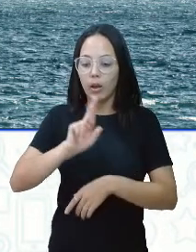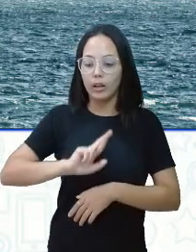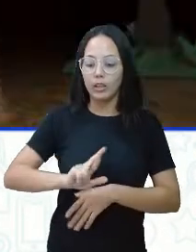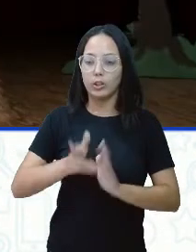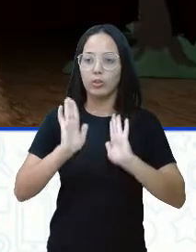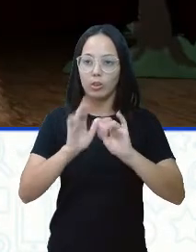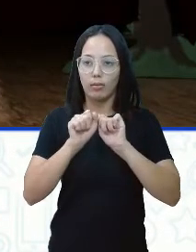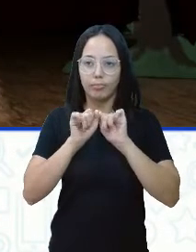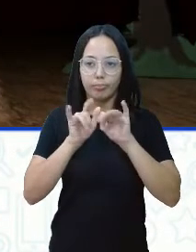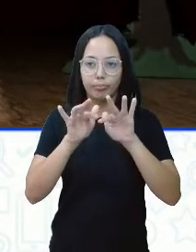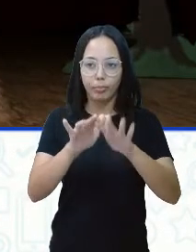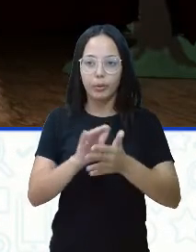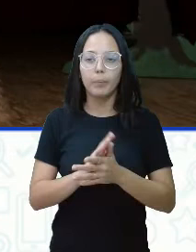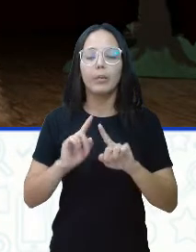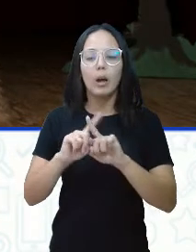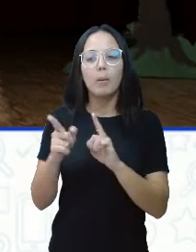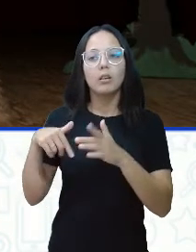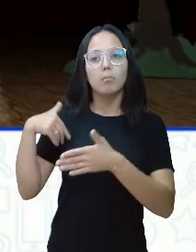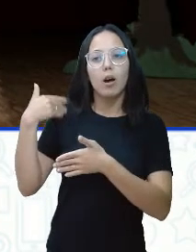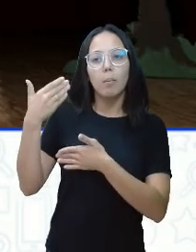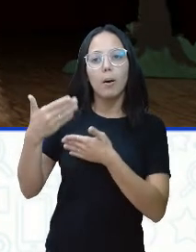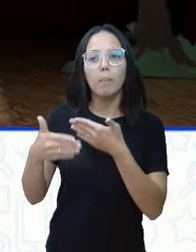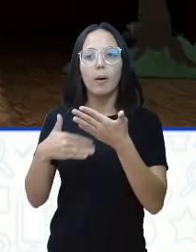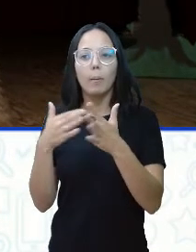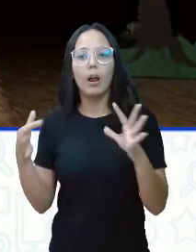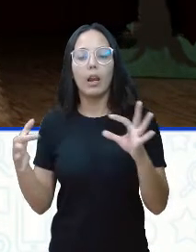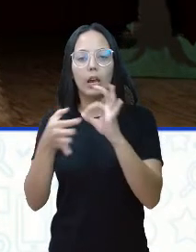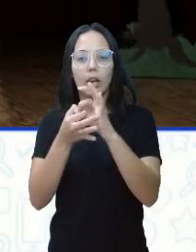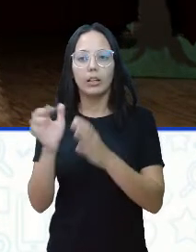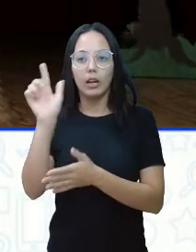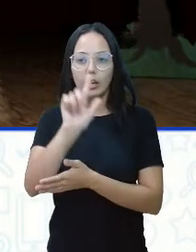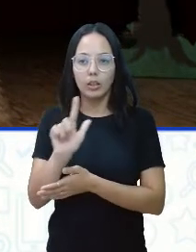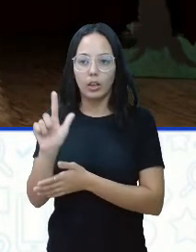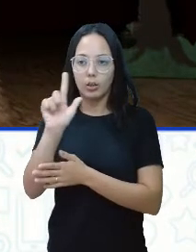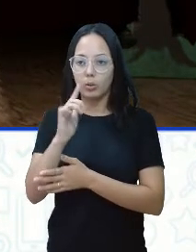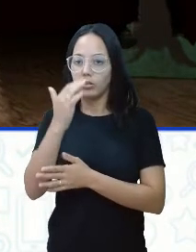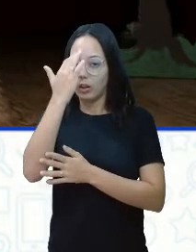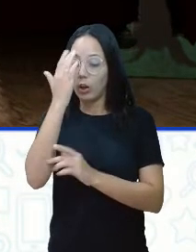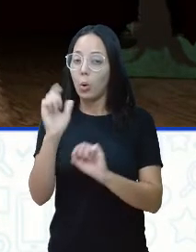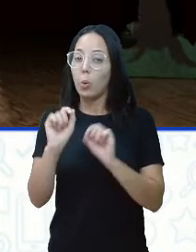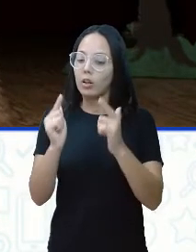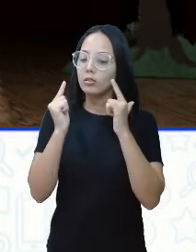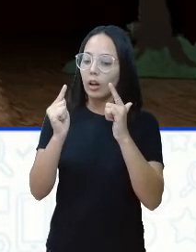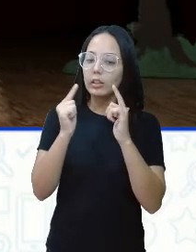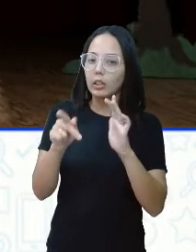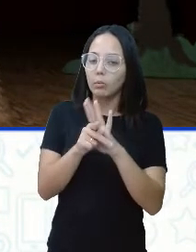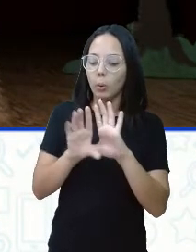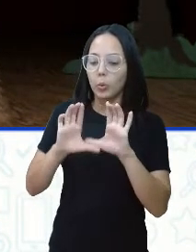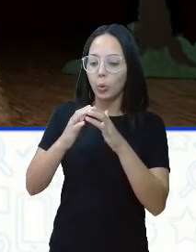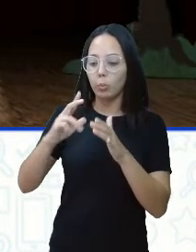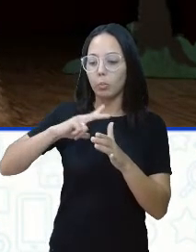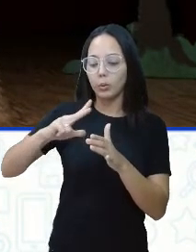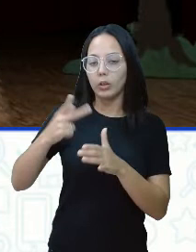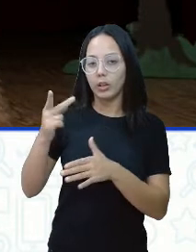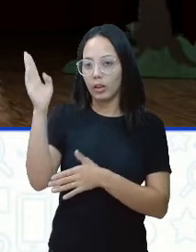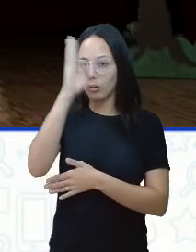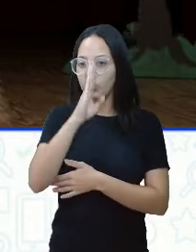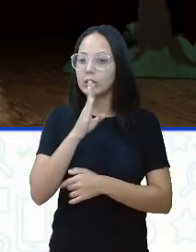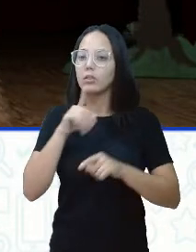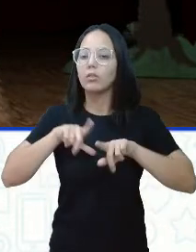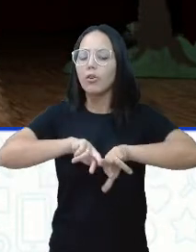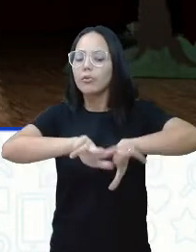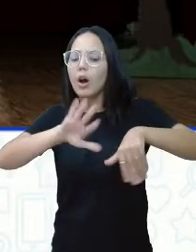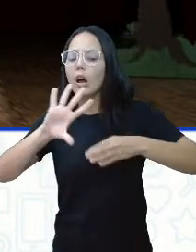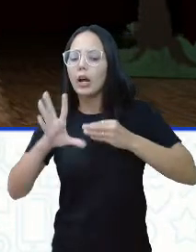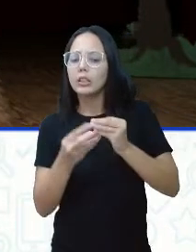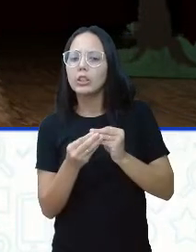época. Com o tempo, o teatro filiou-se mais efetivamente à literatura, a fim de entreter a corte portuguesa no Brasil. Vários